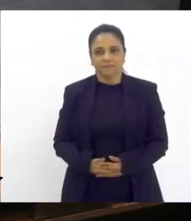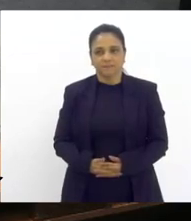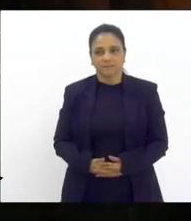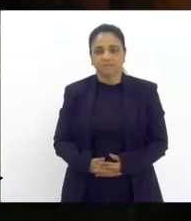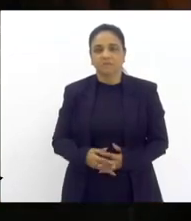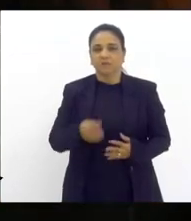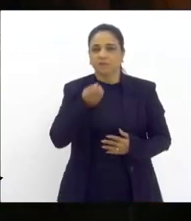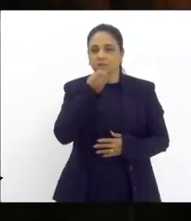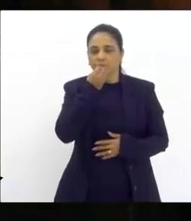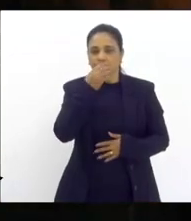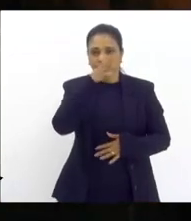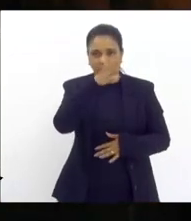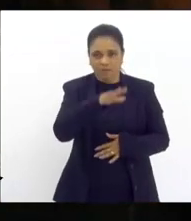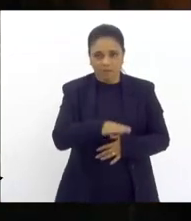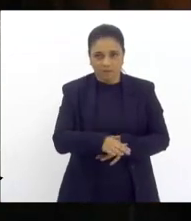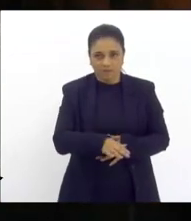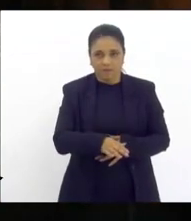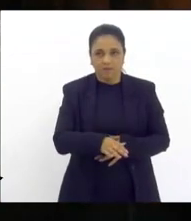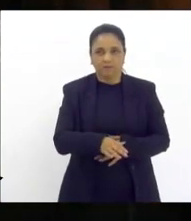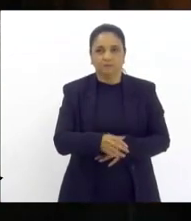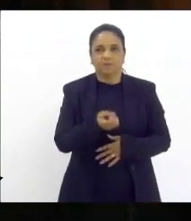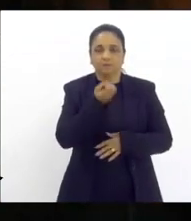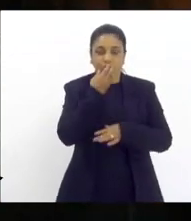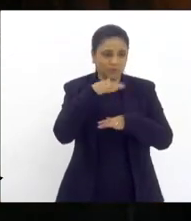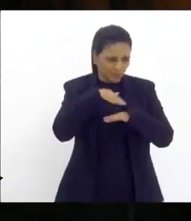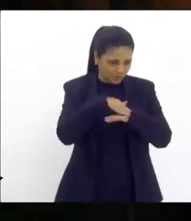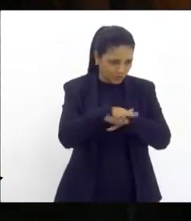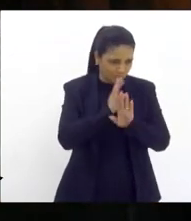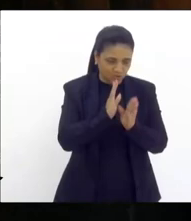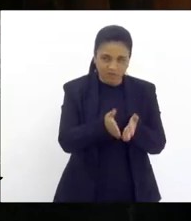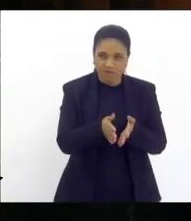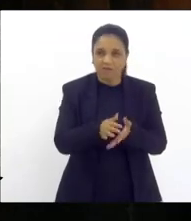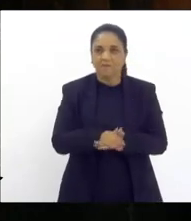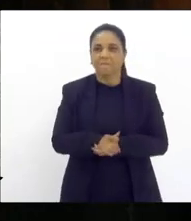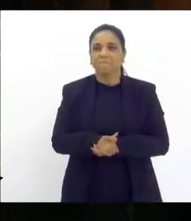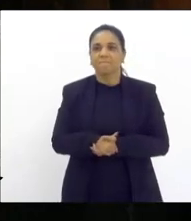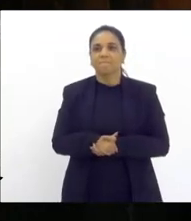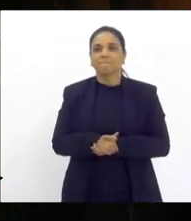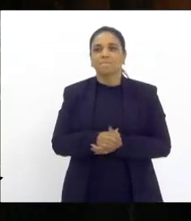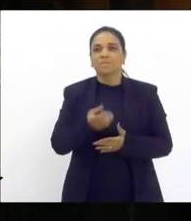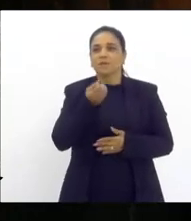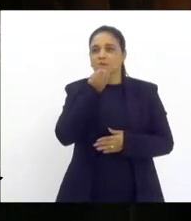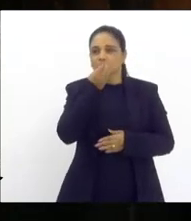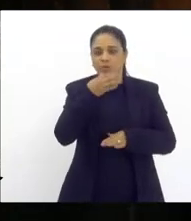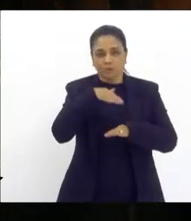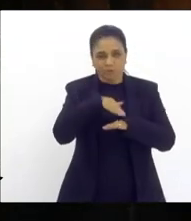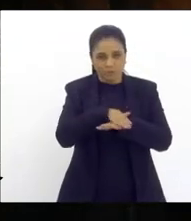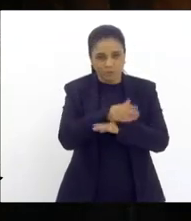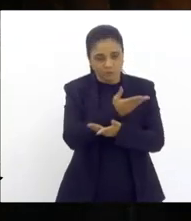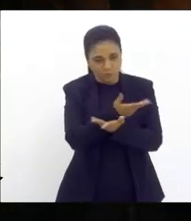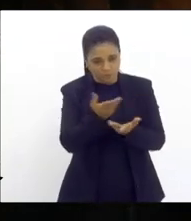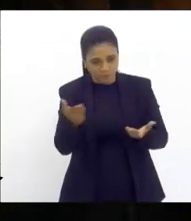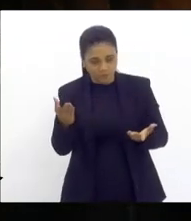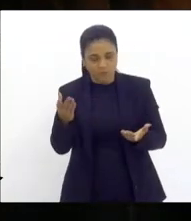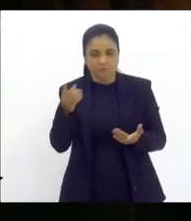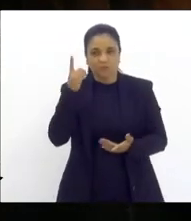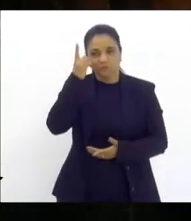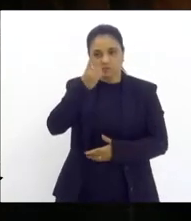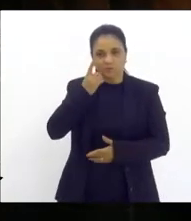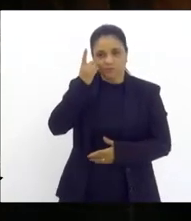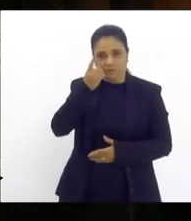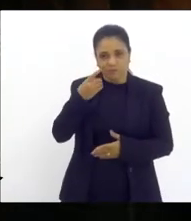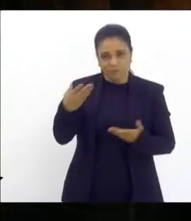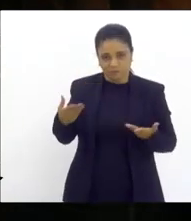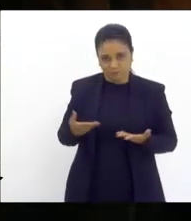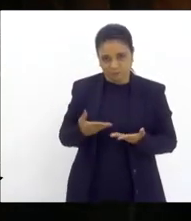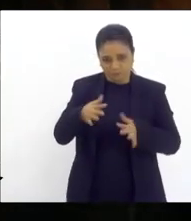Boa tarde Presidente Boa noite já né Boa noite também aos colegas parlamentares que aqui